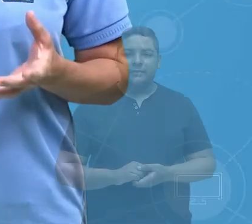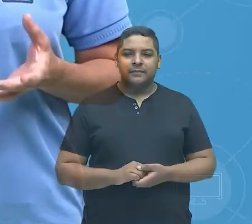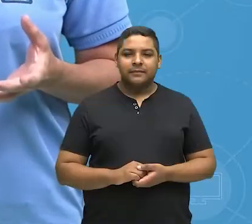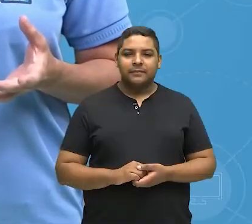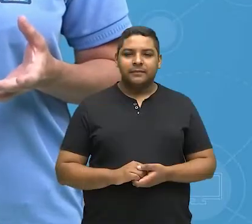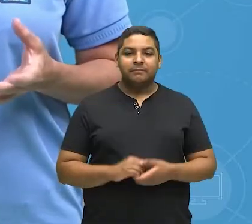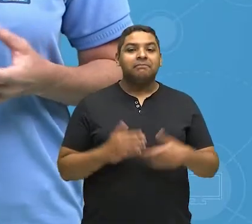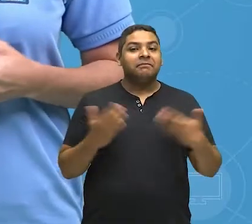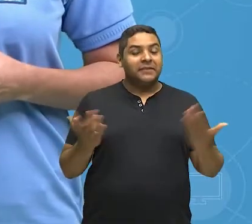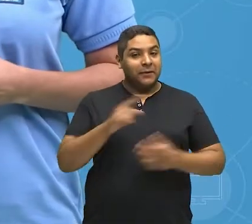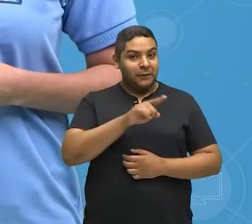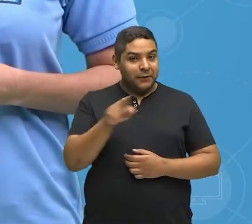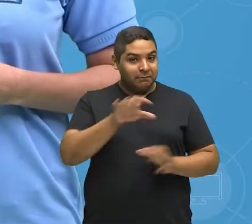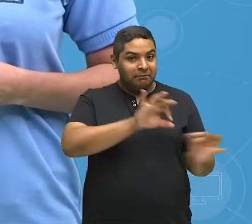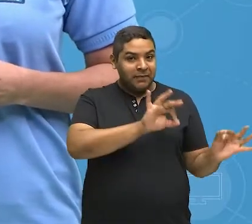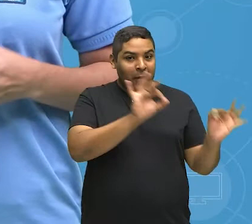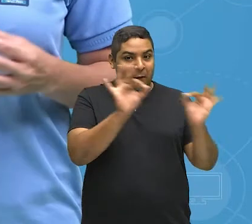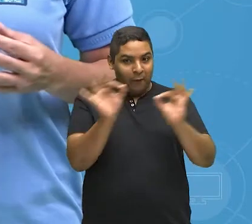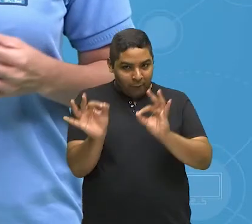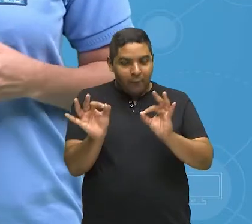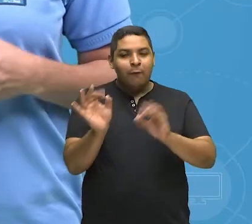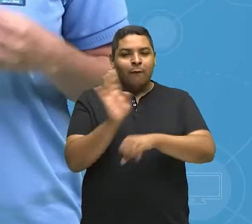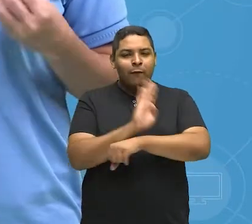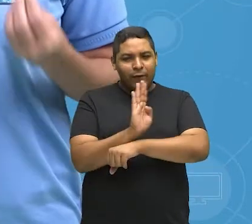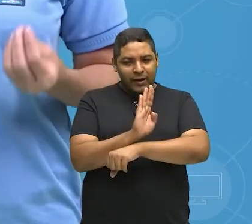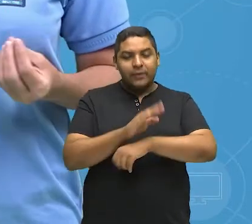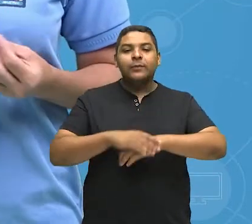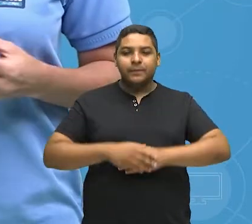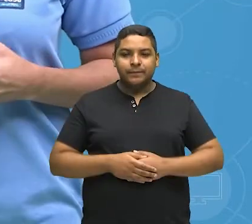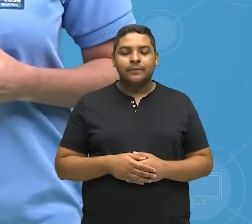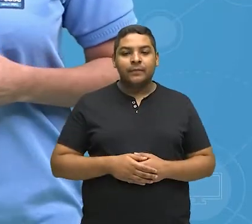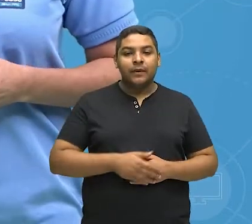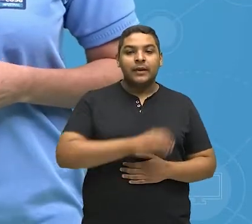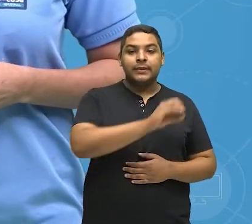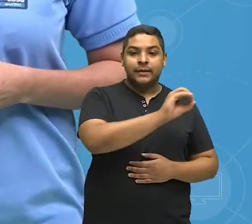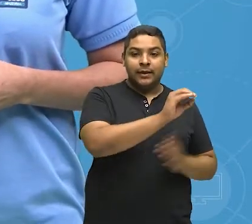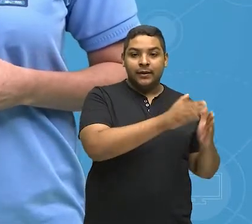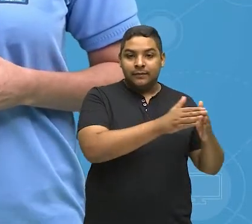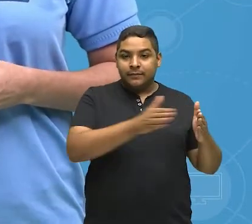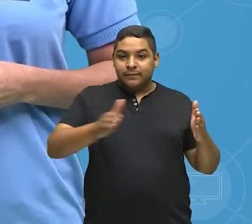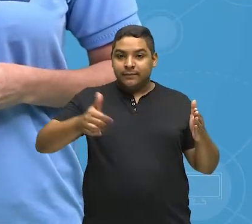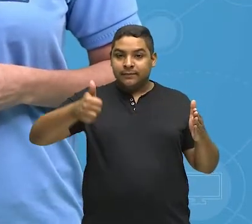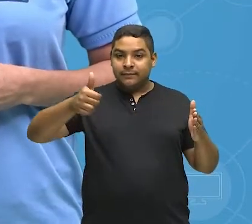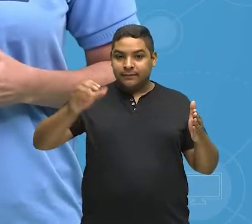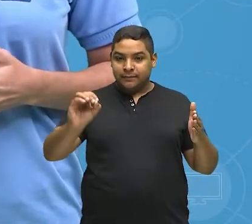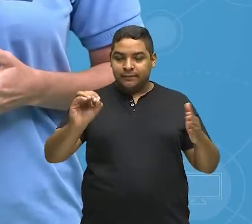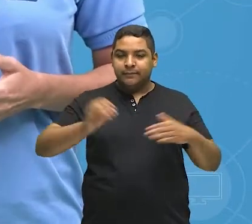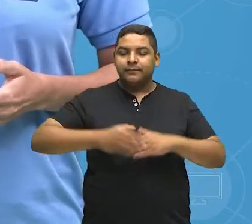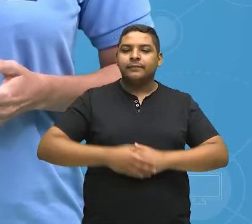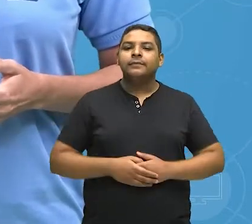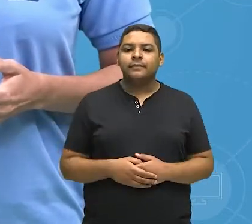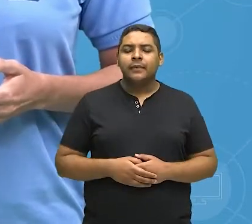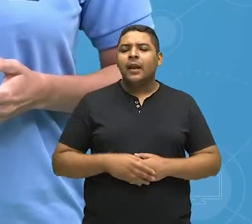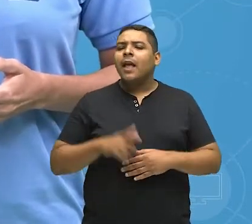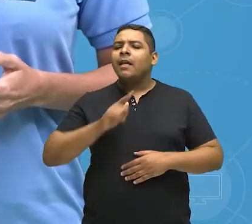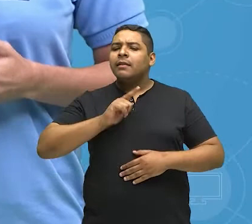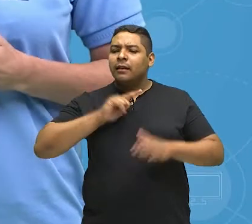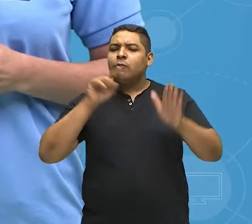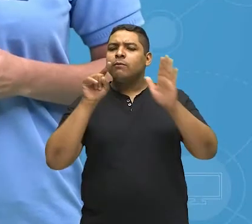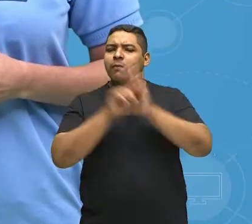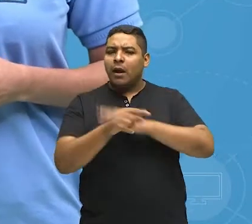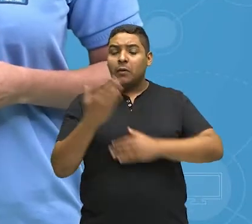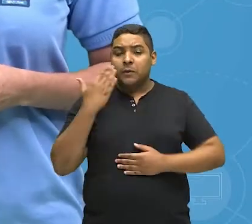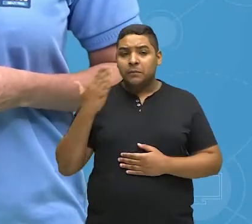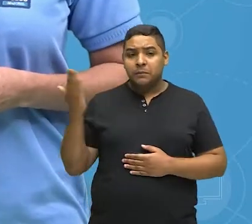Bom, então vocês acompanharam esse pequeno vídeo mostrando os números de 0 a 10. Bom, tem uma pergunta aqui ao lado que diz